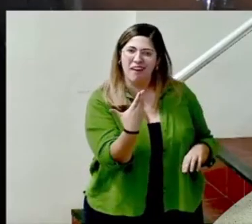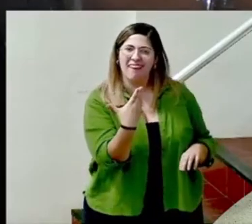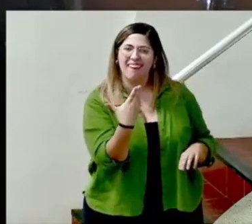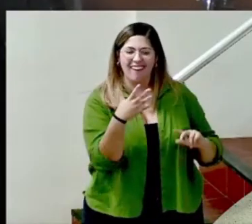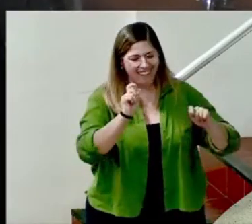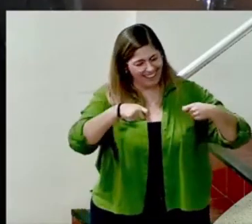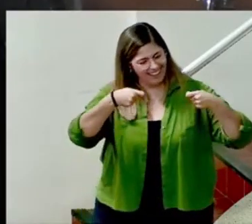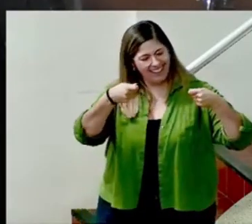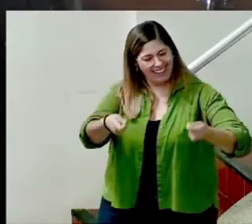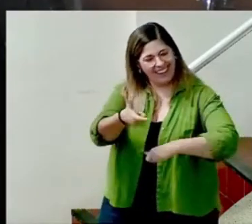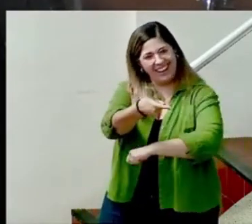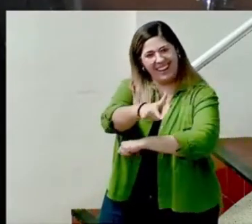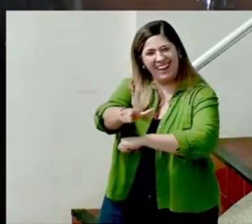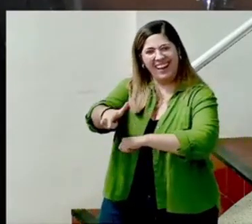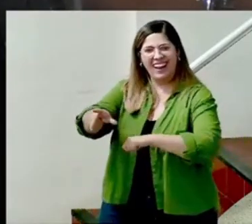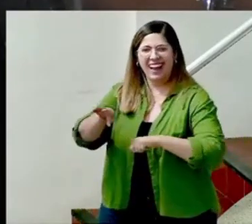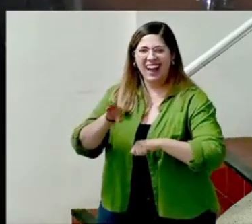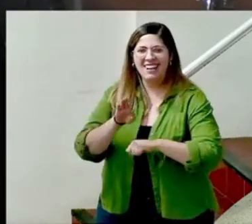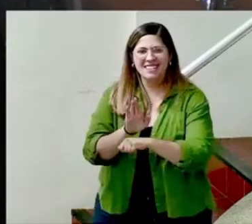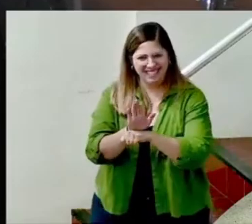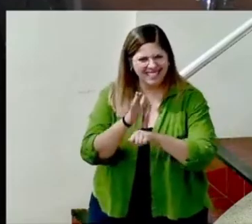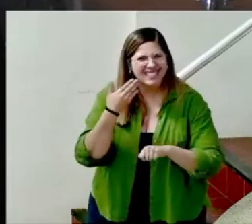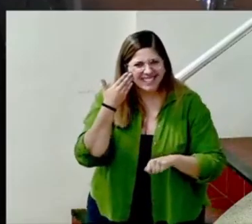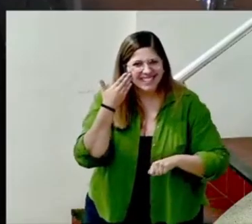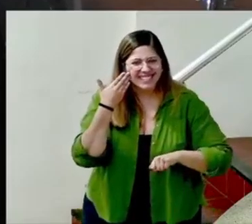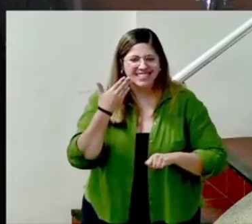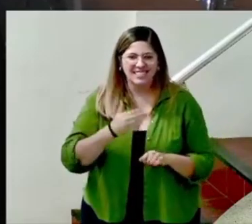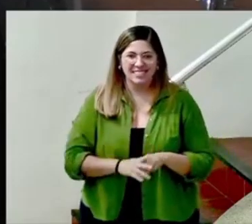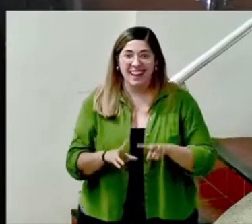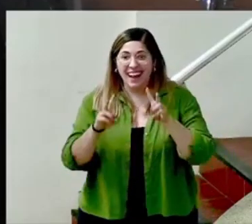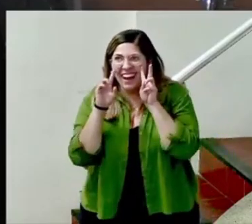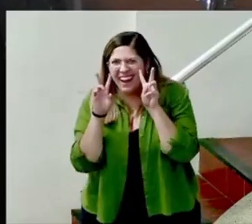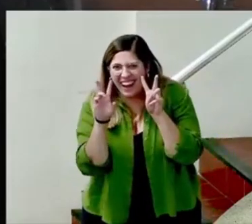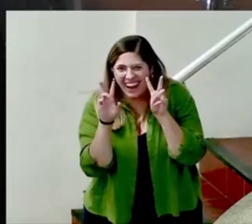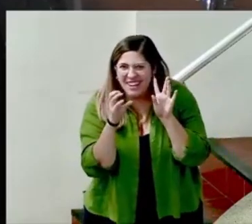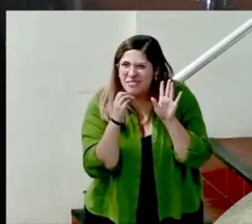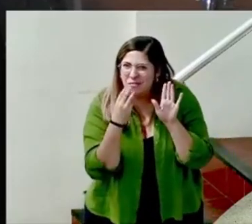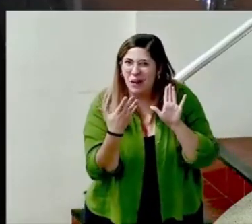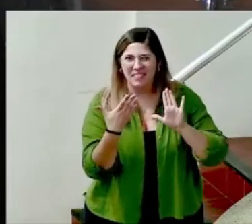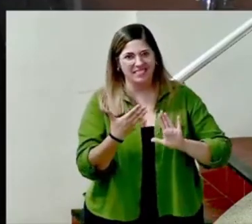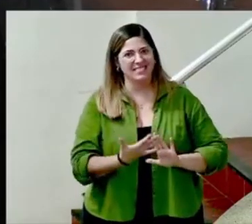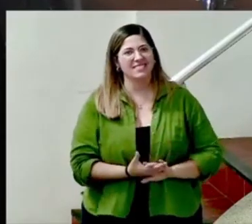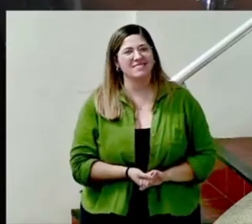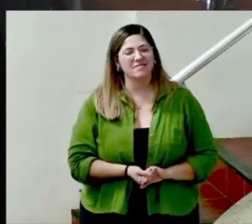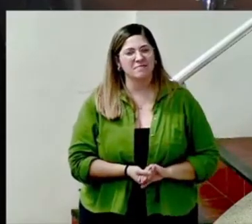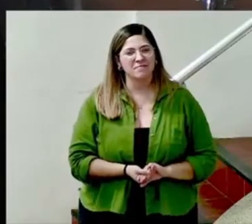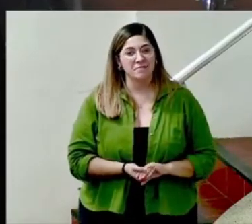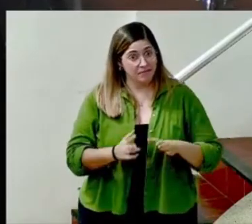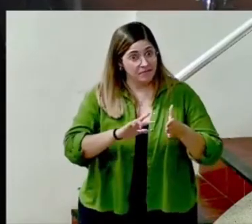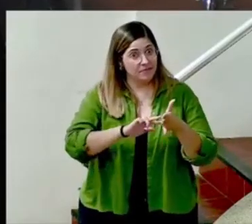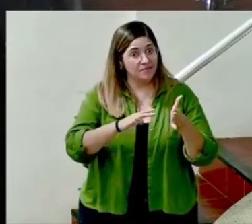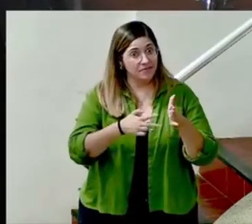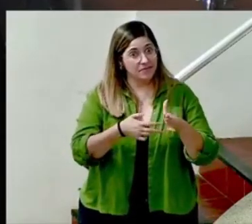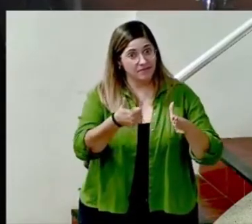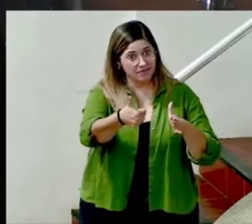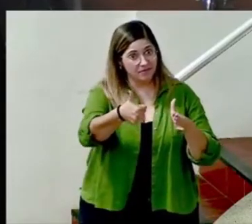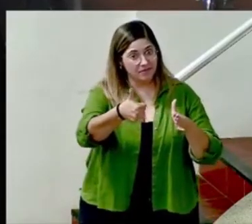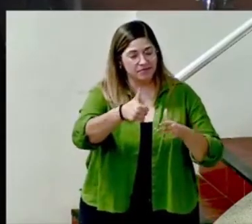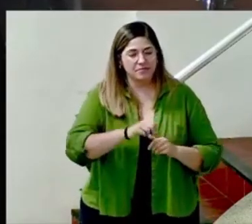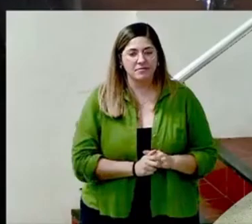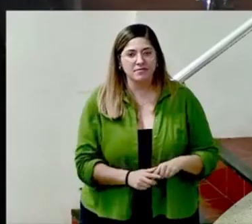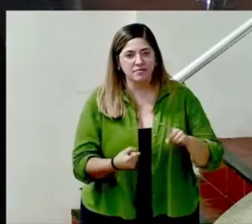Jesus, para indicar os olhos que são bons.